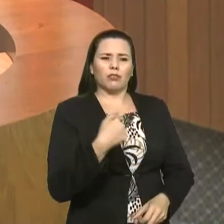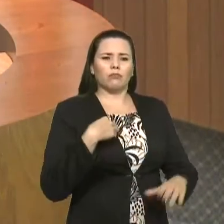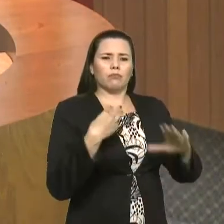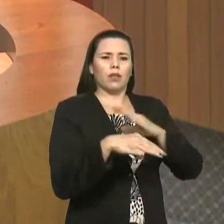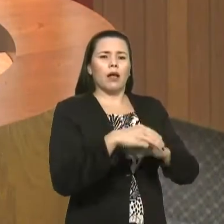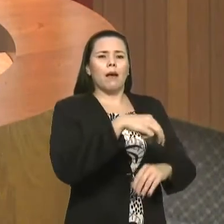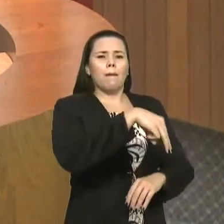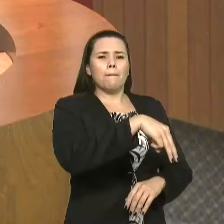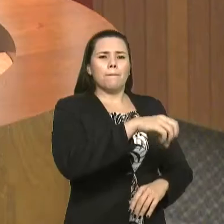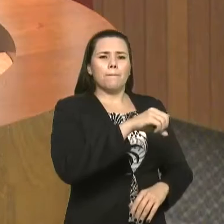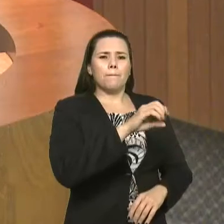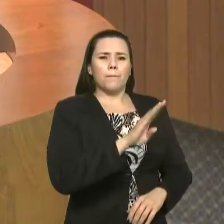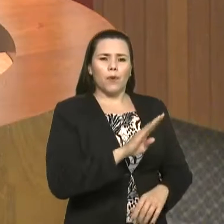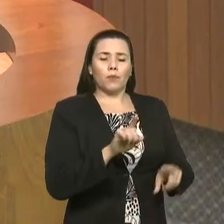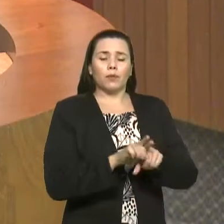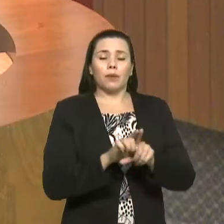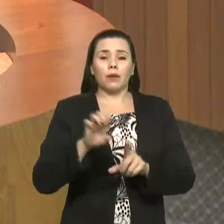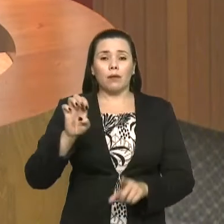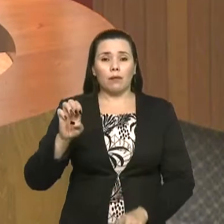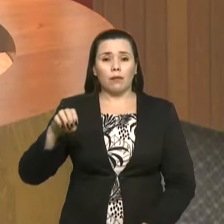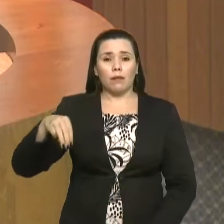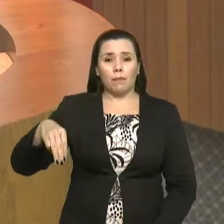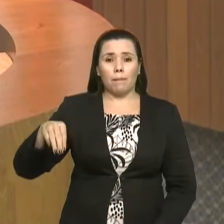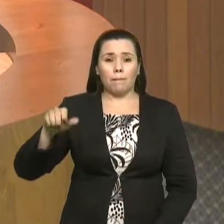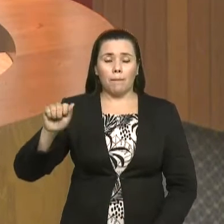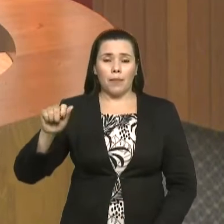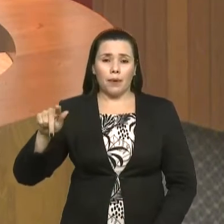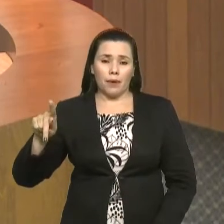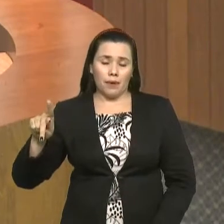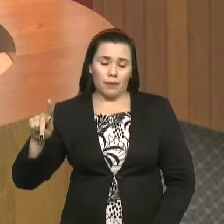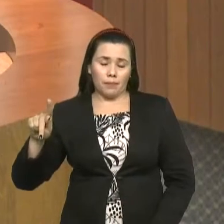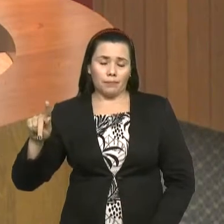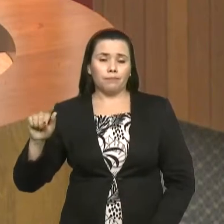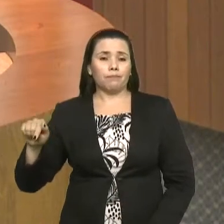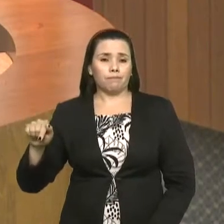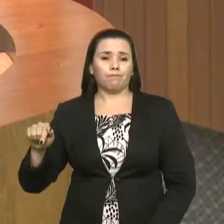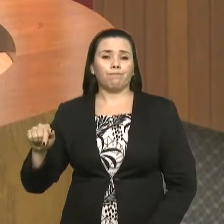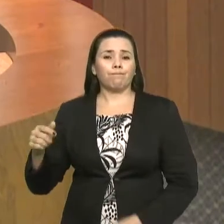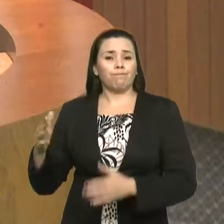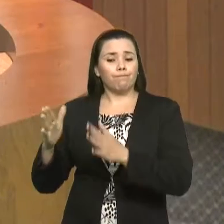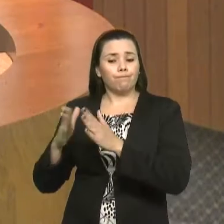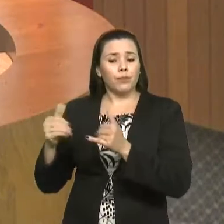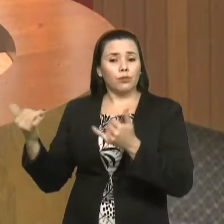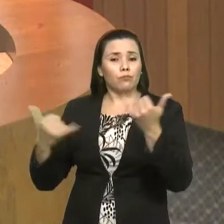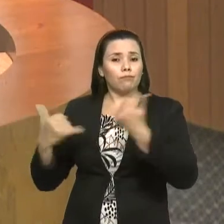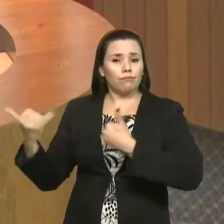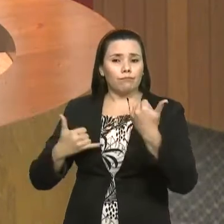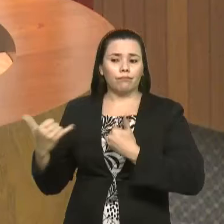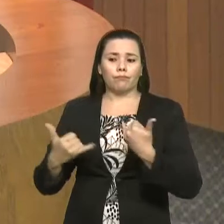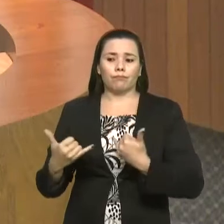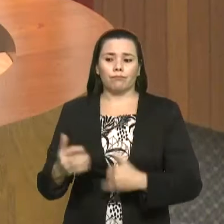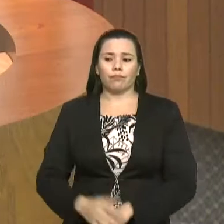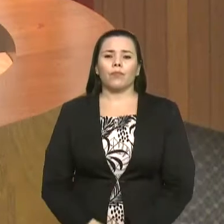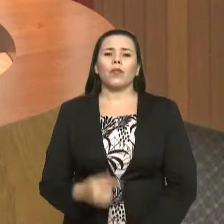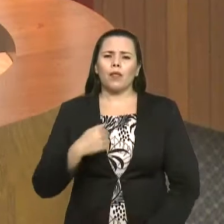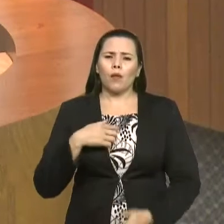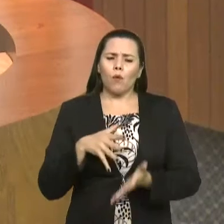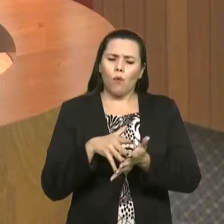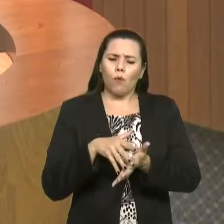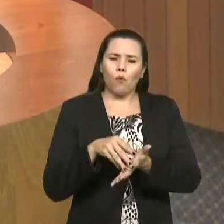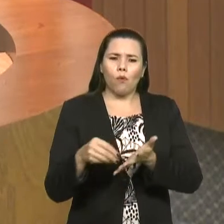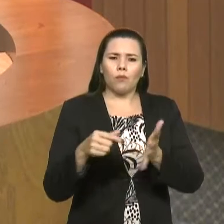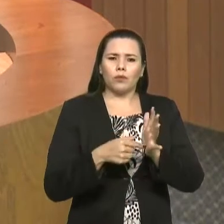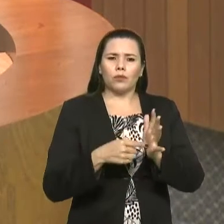informações à EMAP, para que tenha a oportunidade de se explicar. Inclusive, estamos solicitando cópia integral